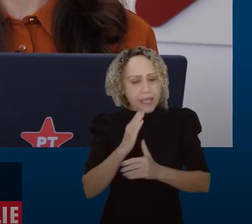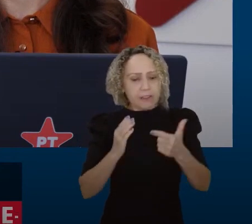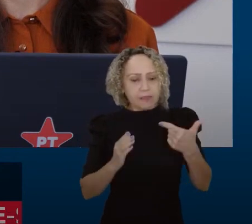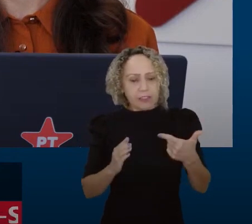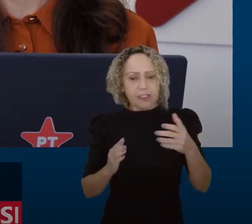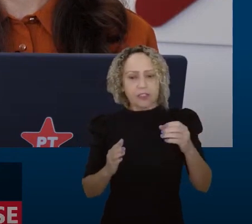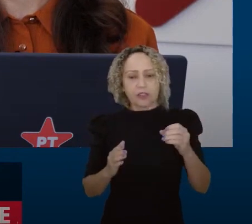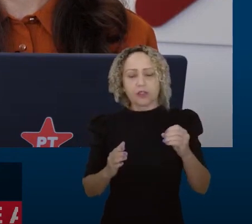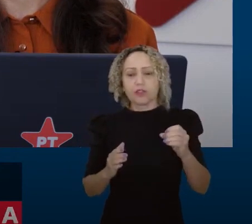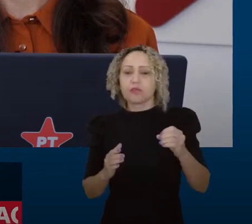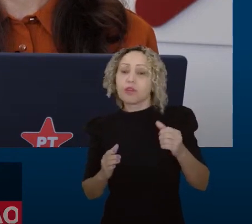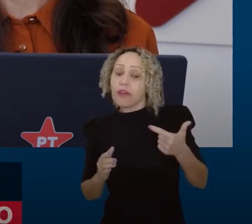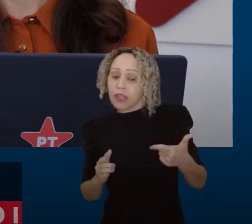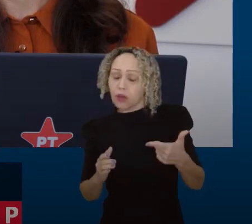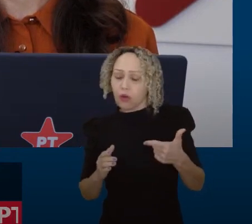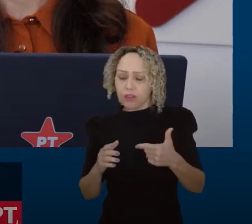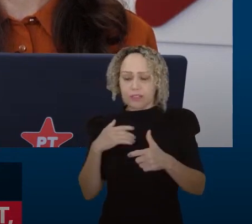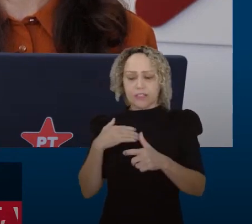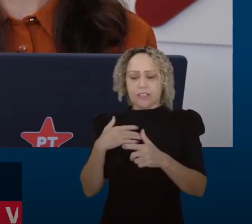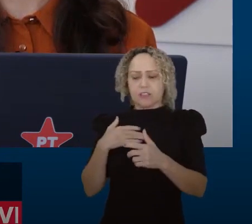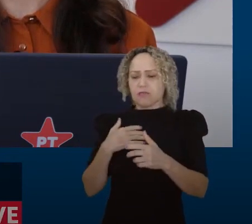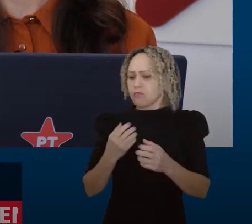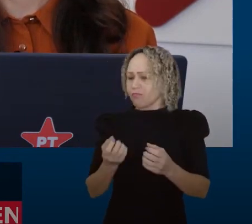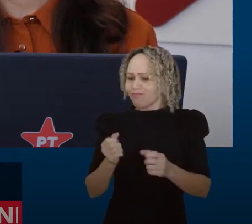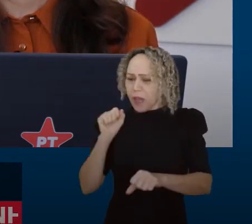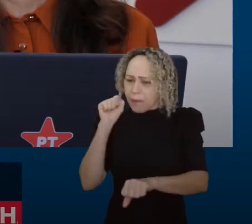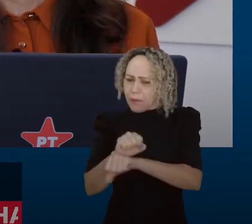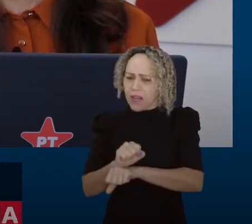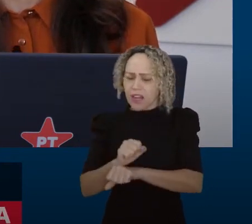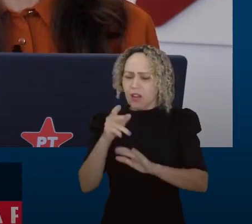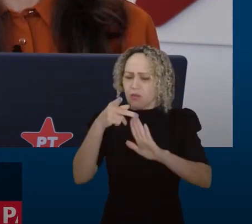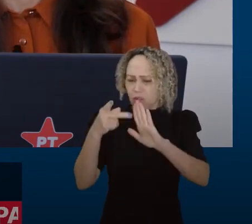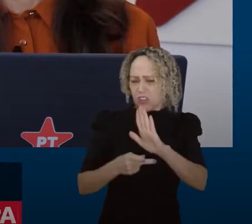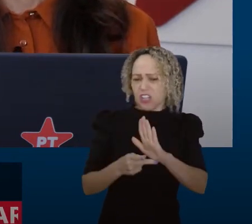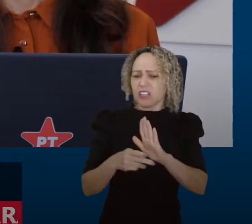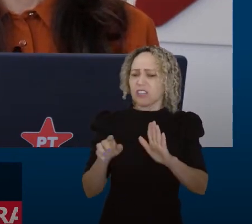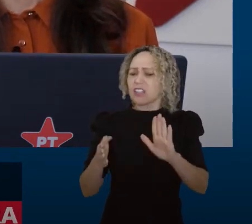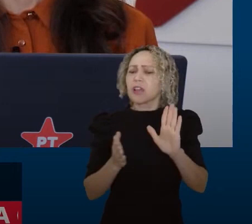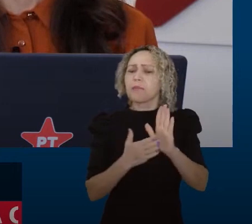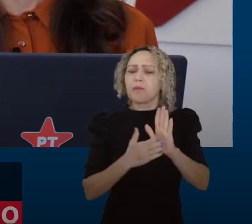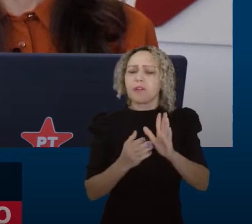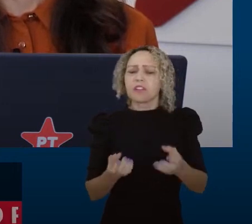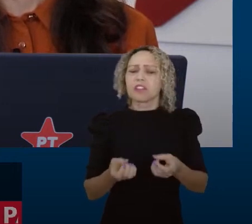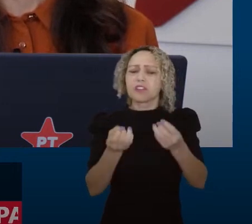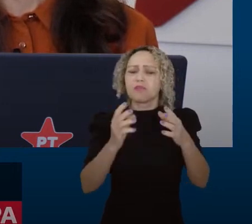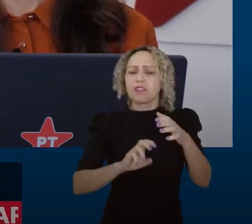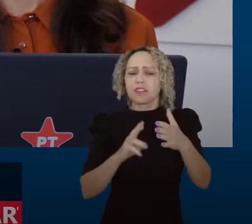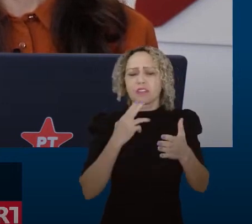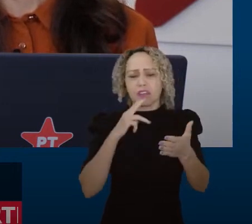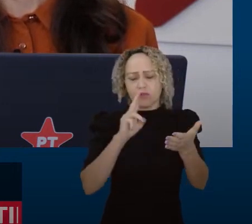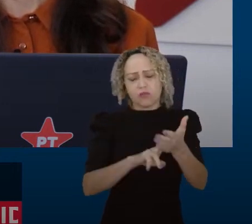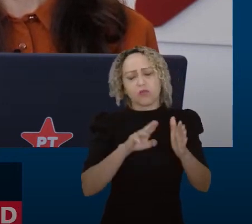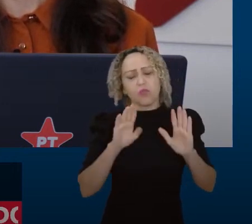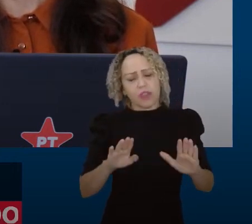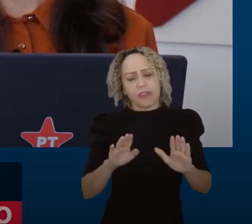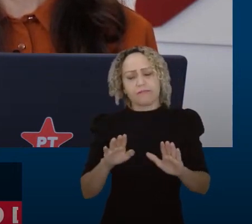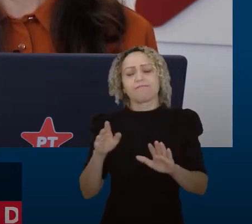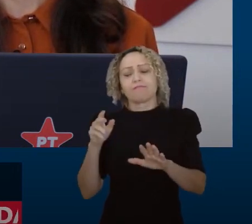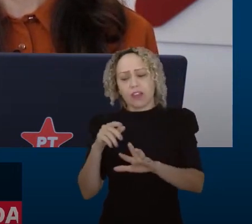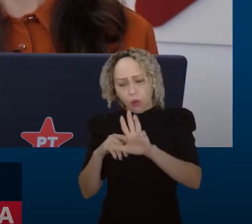ano é o ano das nossas vidas. Precisamos eleger presidente Lula para garantir o retorno, é